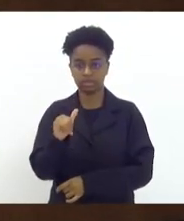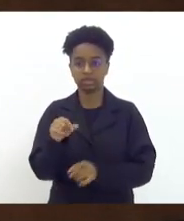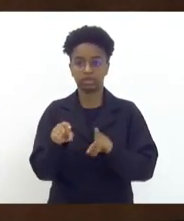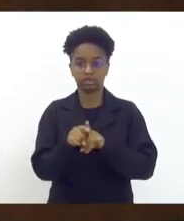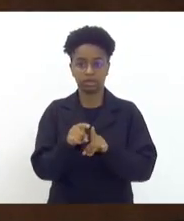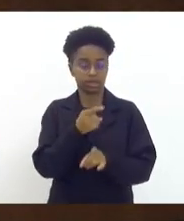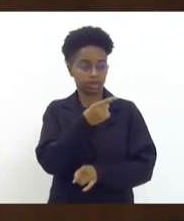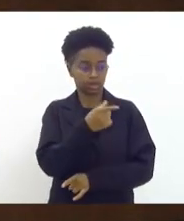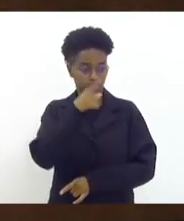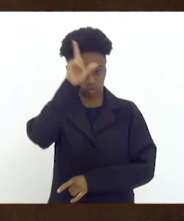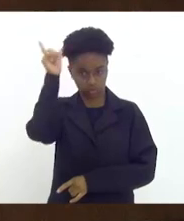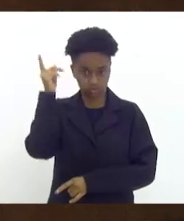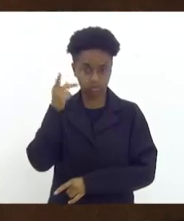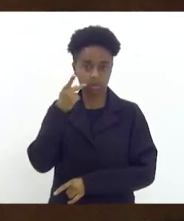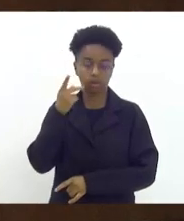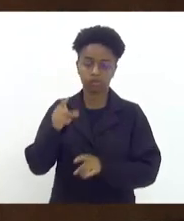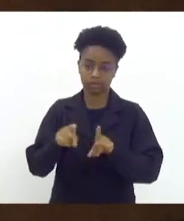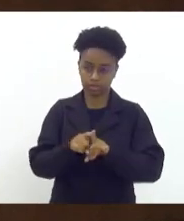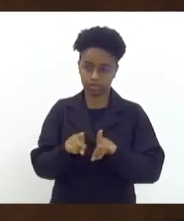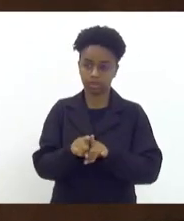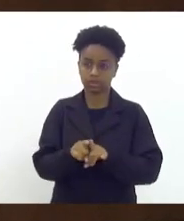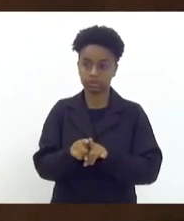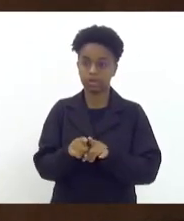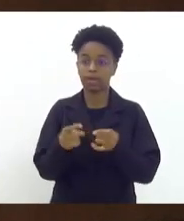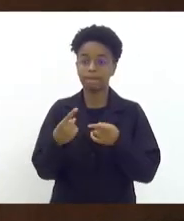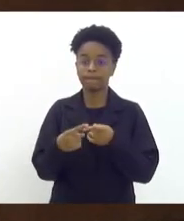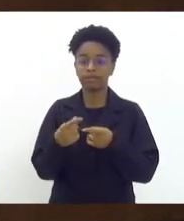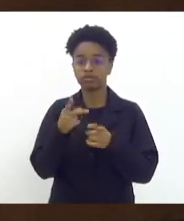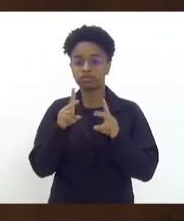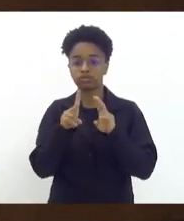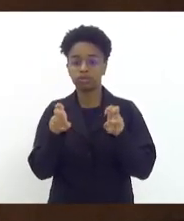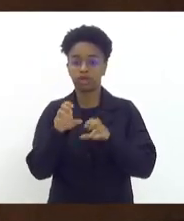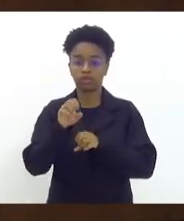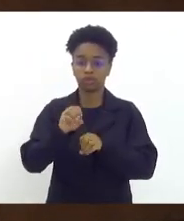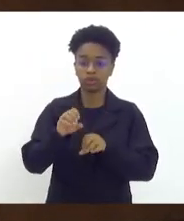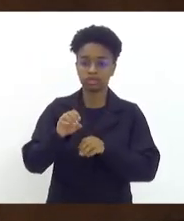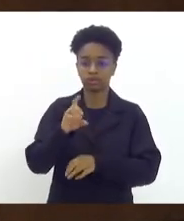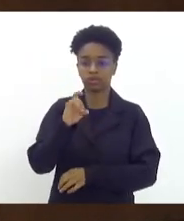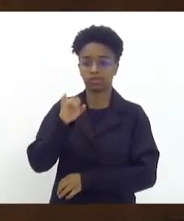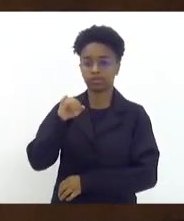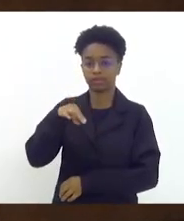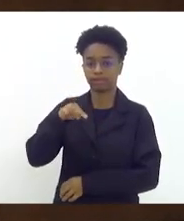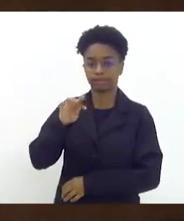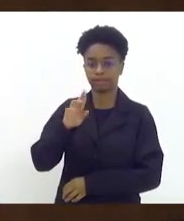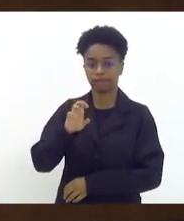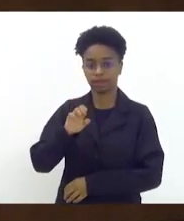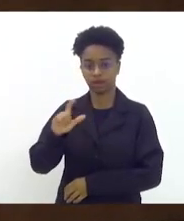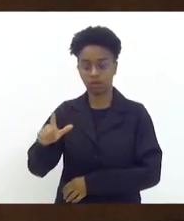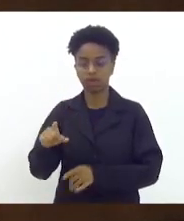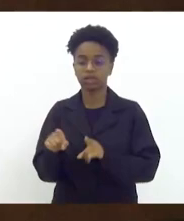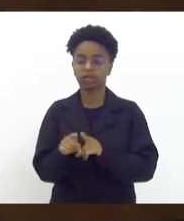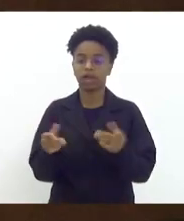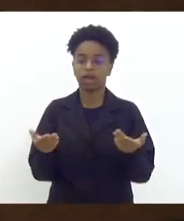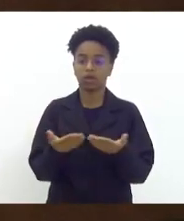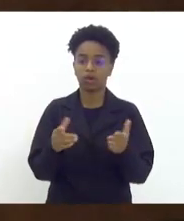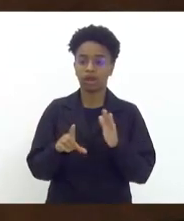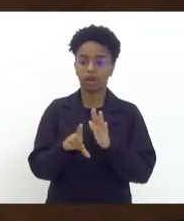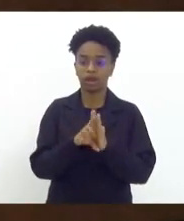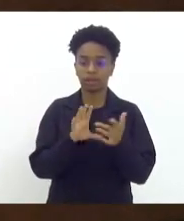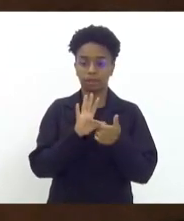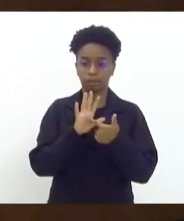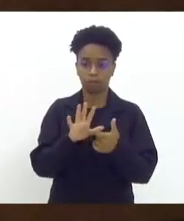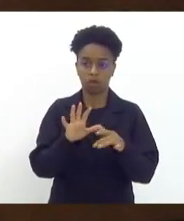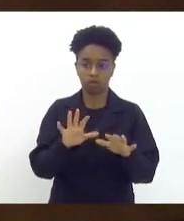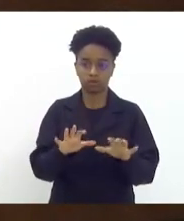Luiz Paulo com certeza também a educação integral e agora essa lei consagra isso e um dos pontos